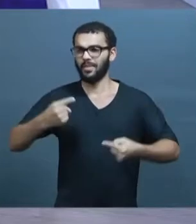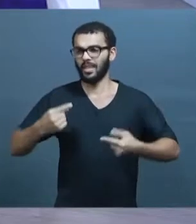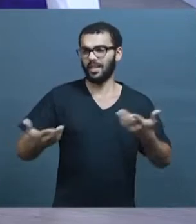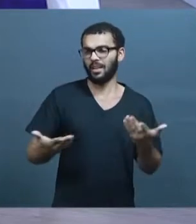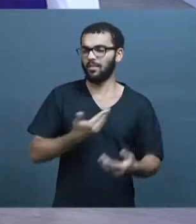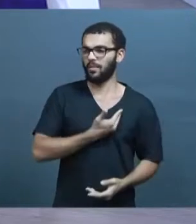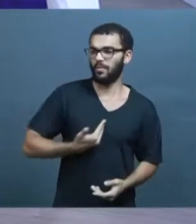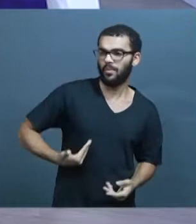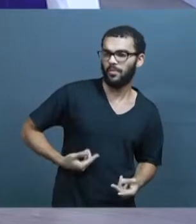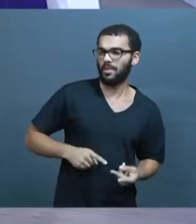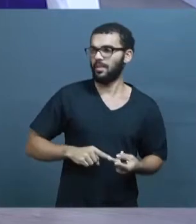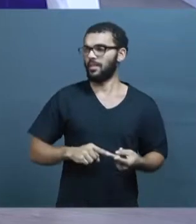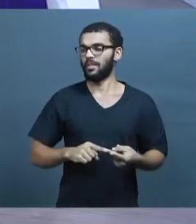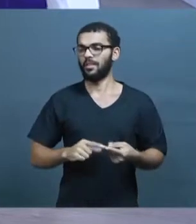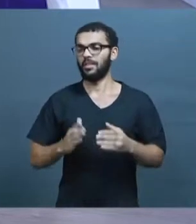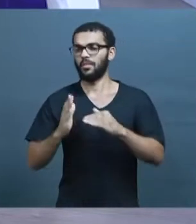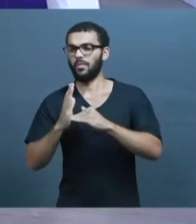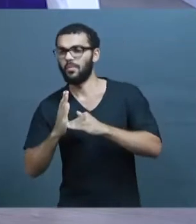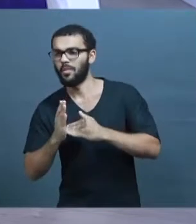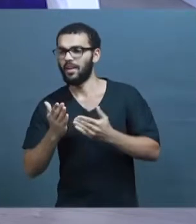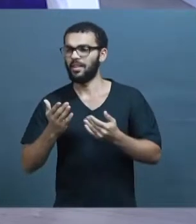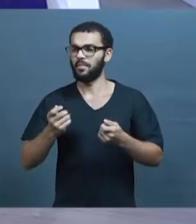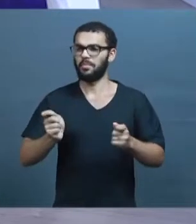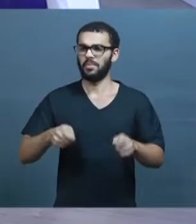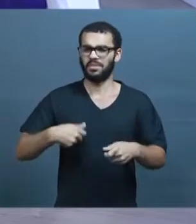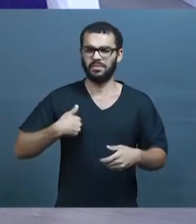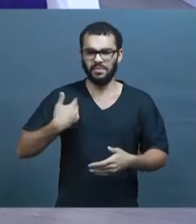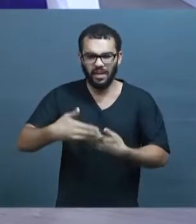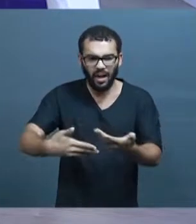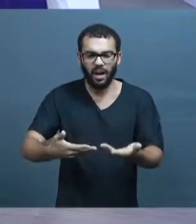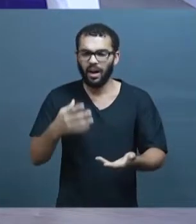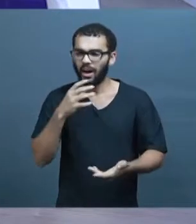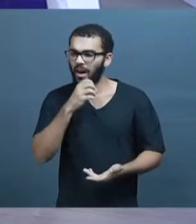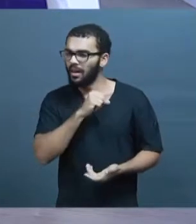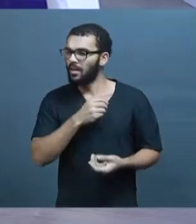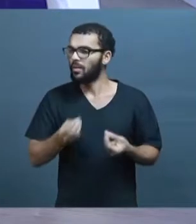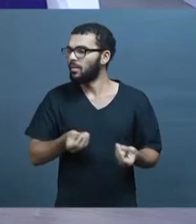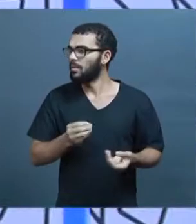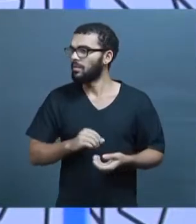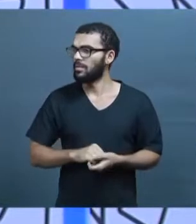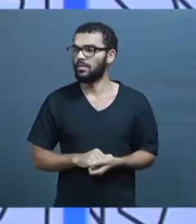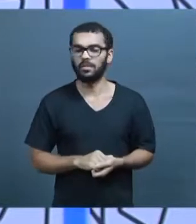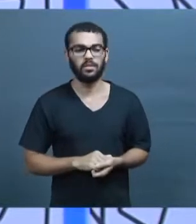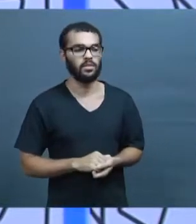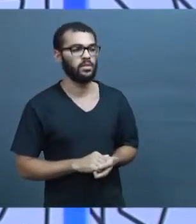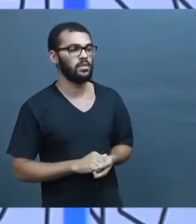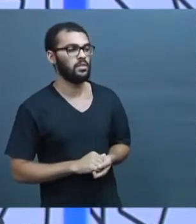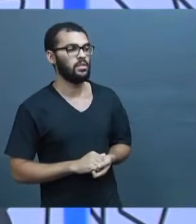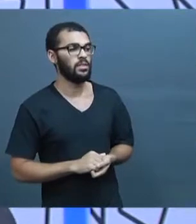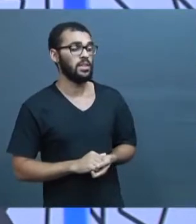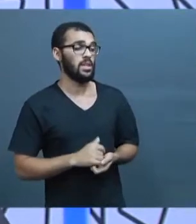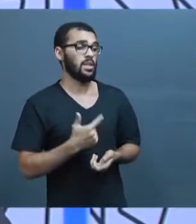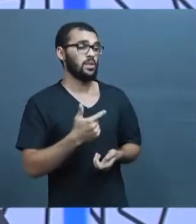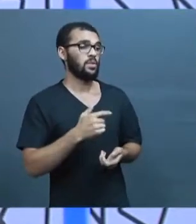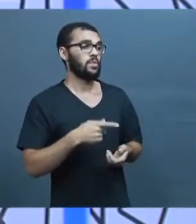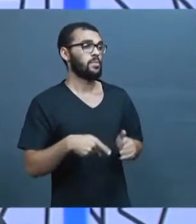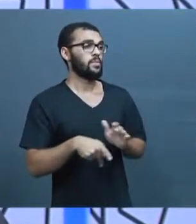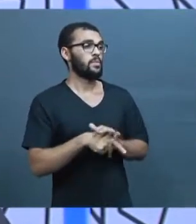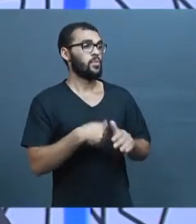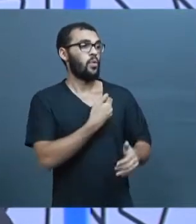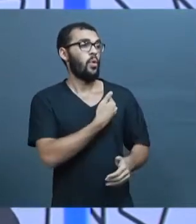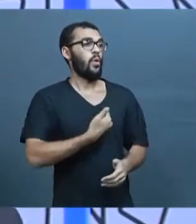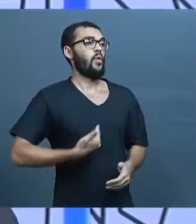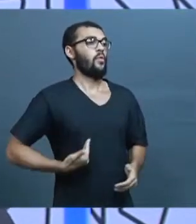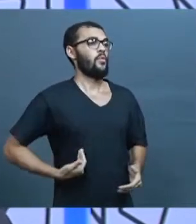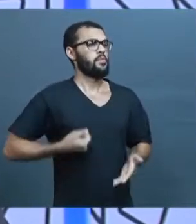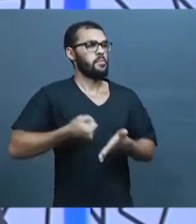no Congresso para que as coisas caminhem, não alterem tanto o texto? Não existe tanto uma pressão do governo,